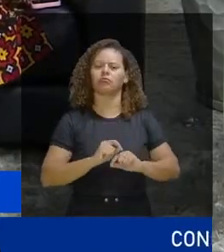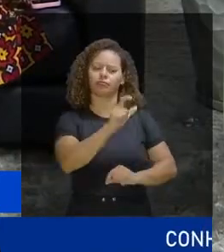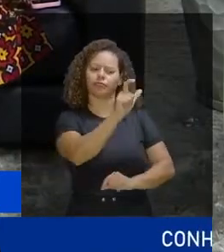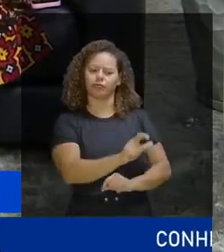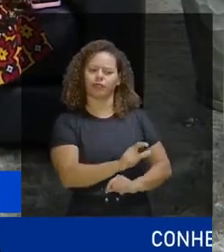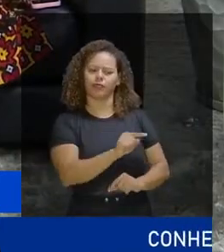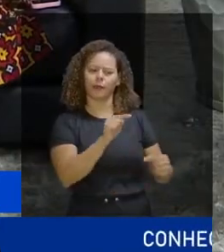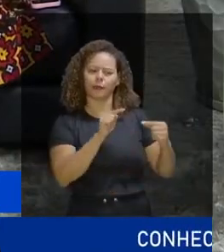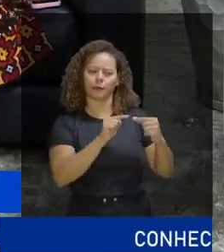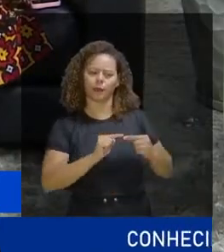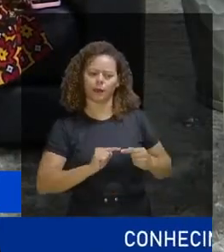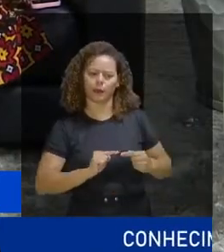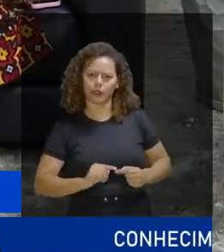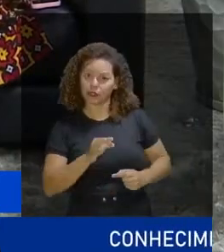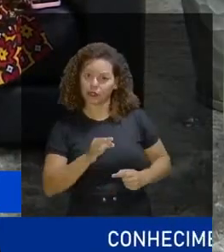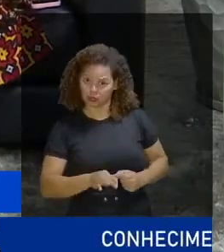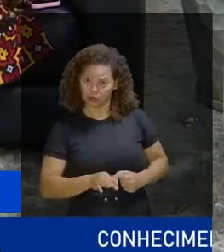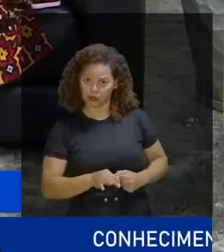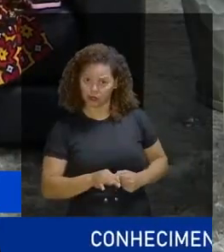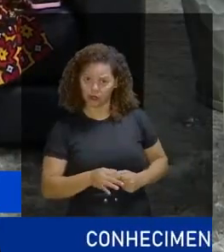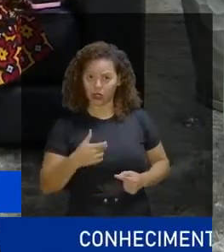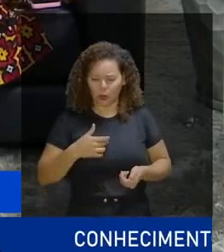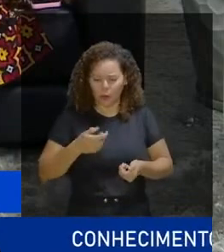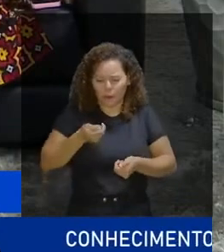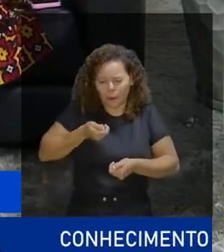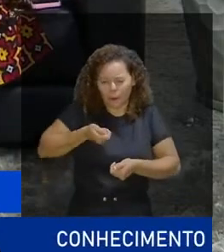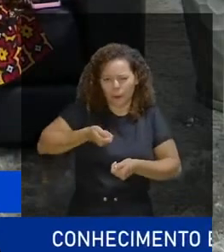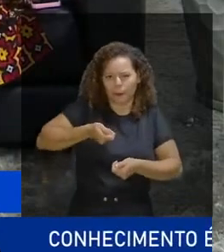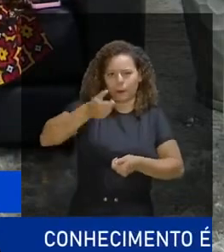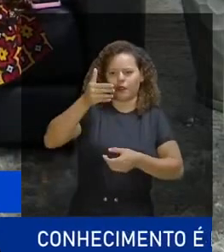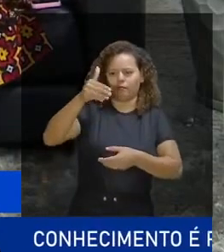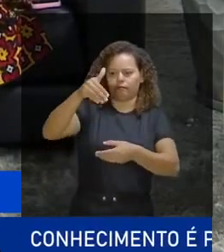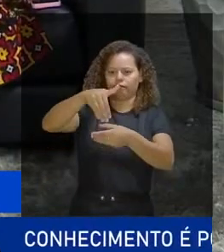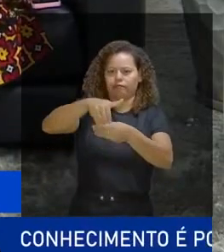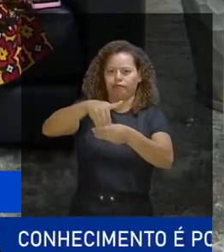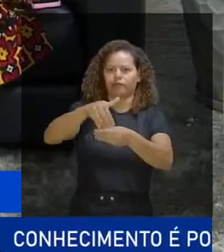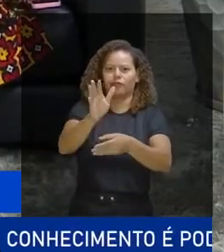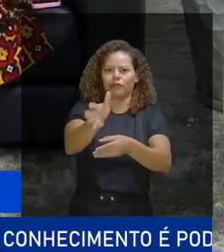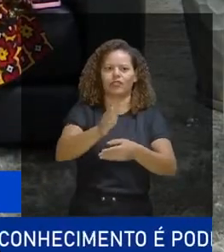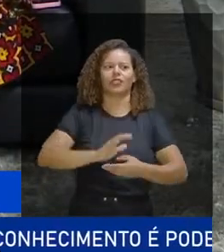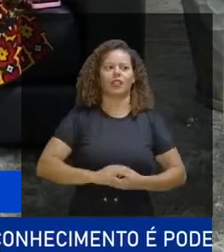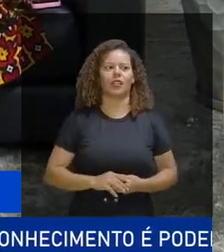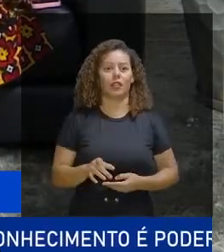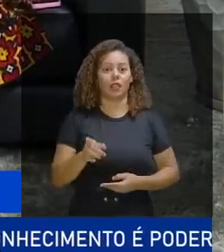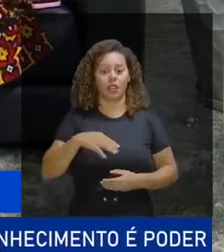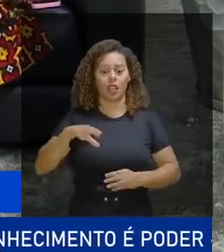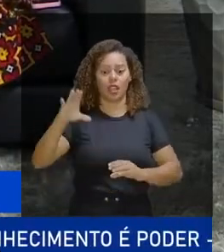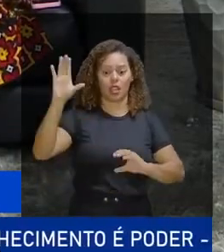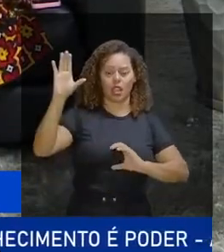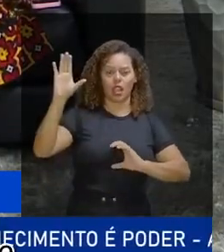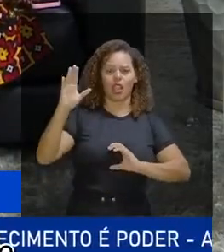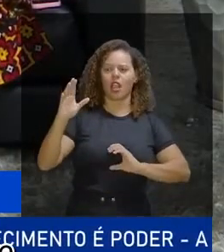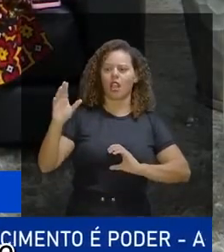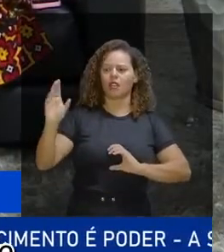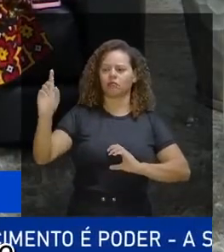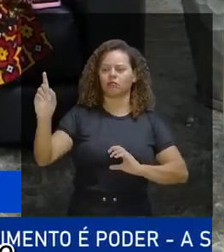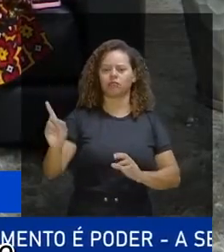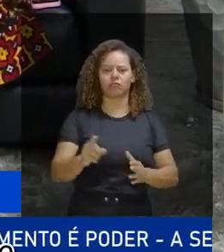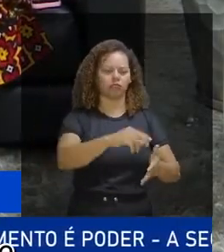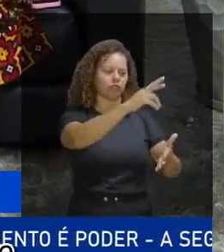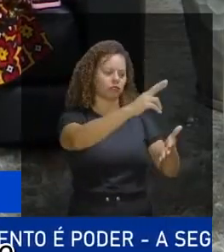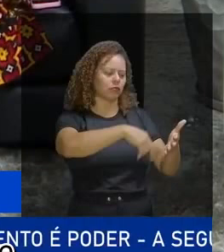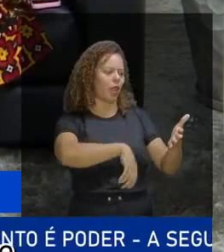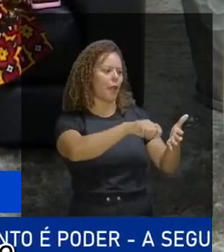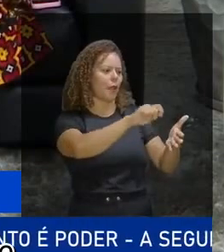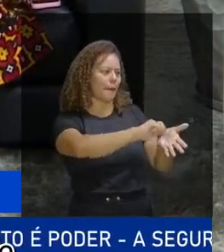na convenção, e já está pertinho, nós estamos a 6 meses da eleição. Os candidatos, quando se autodeclararem negros